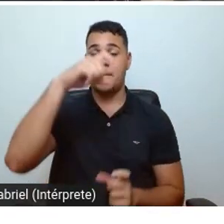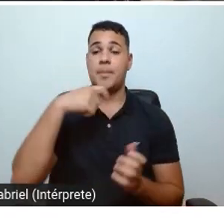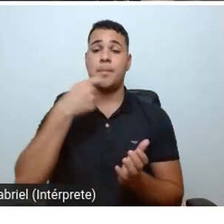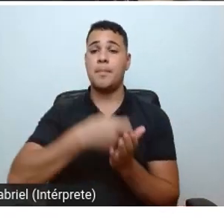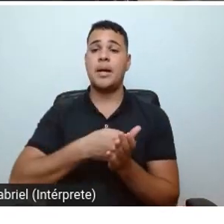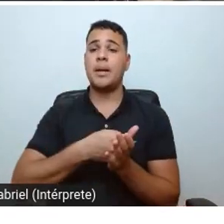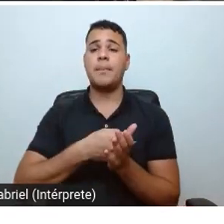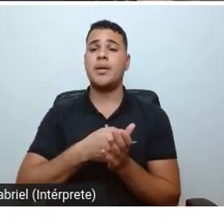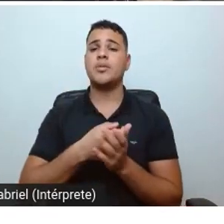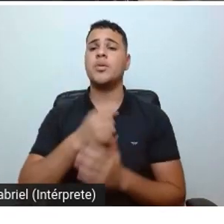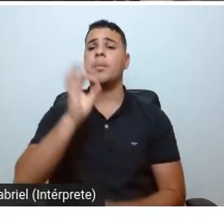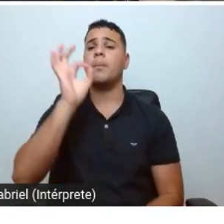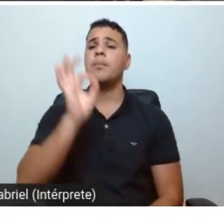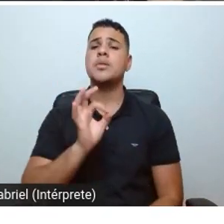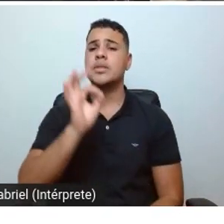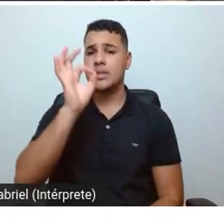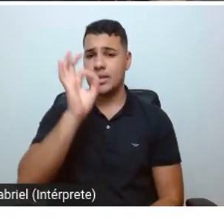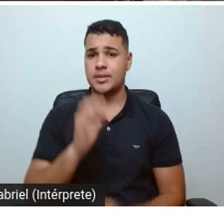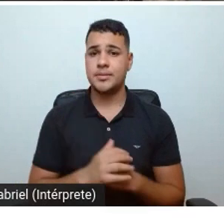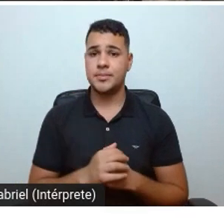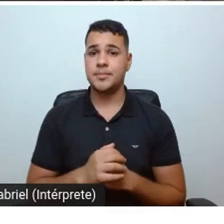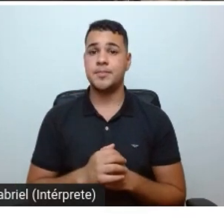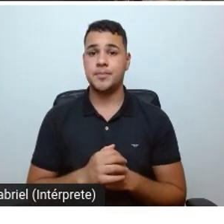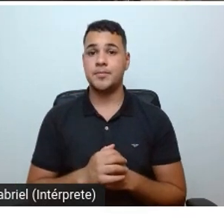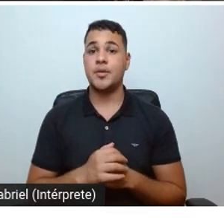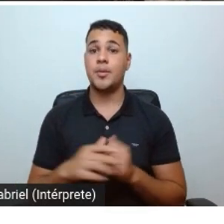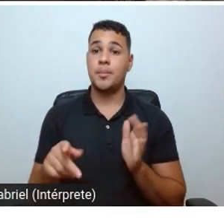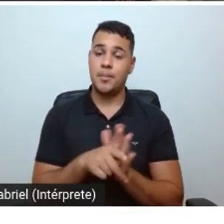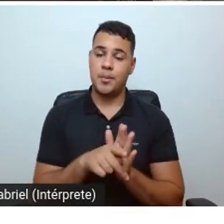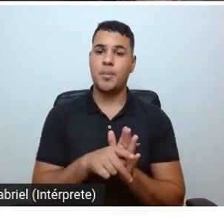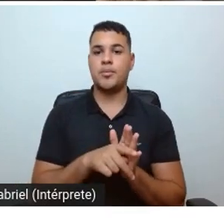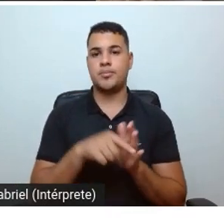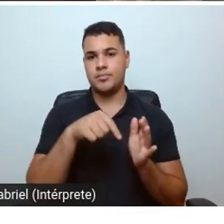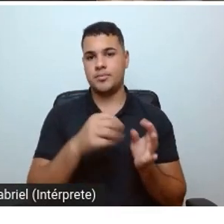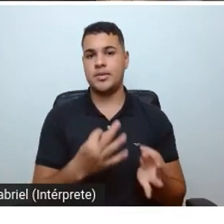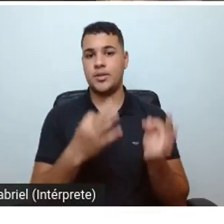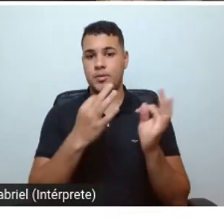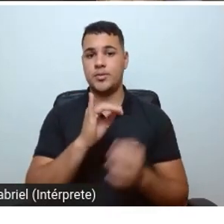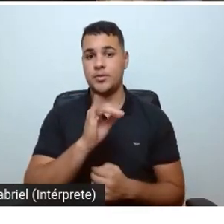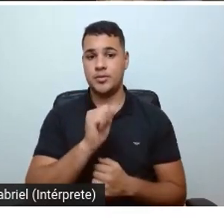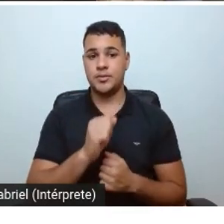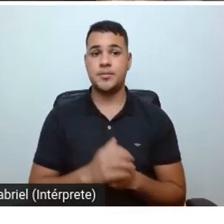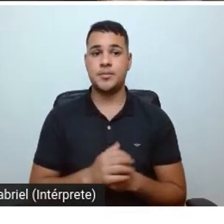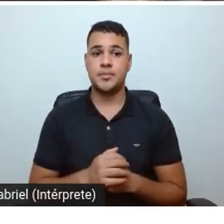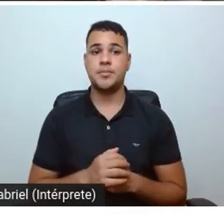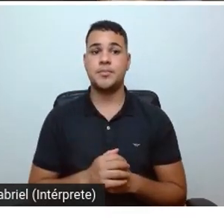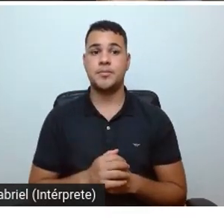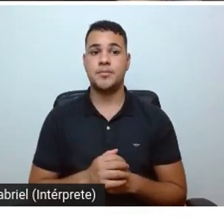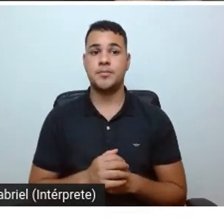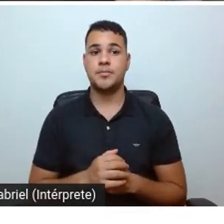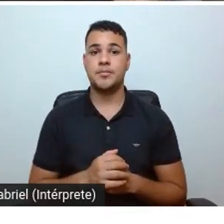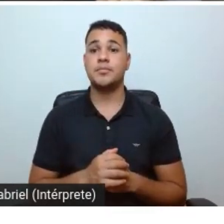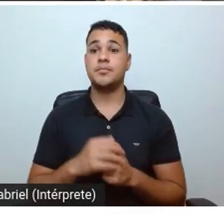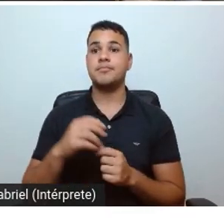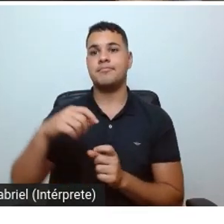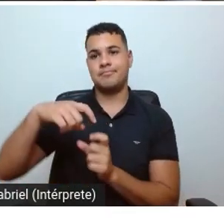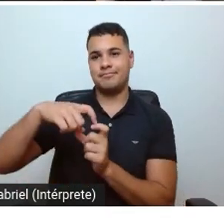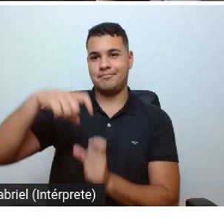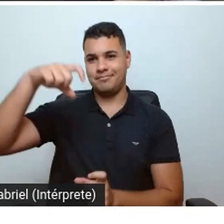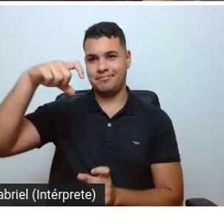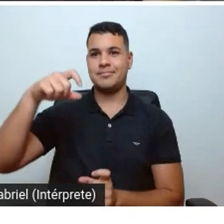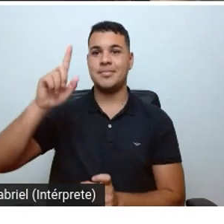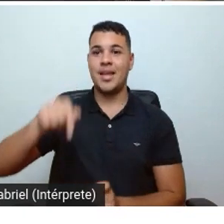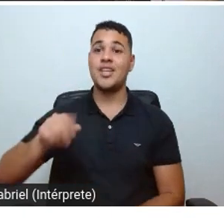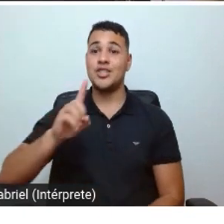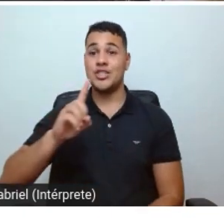de assertividade que gerou do automático, que veio daqui? E do outro lado, qual foi o percentual de assertividade com